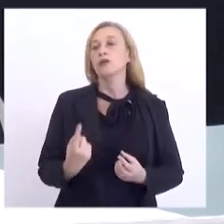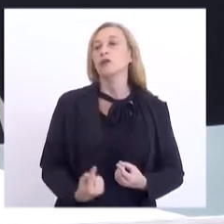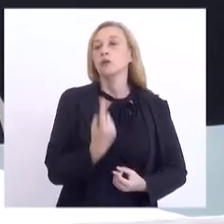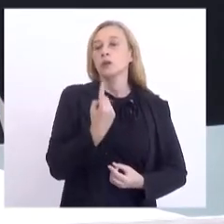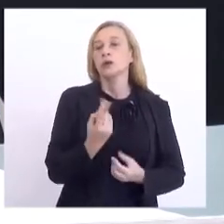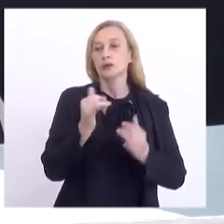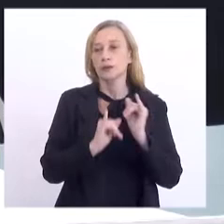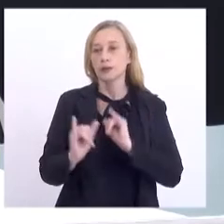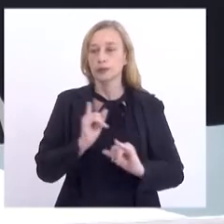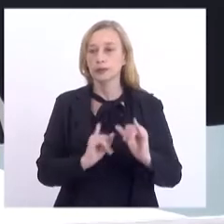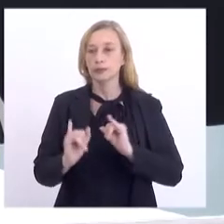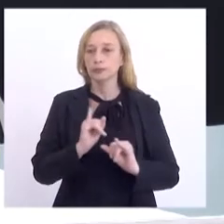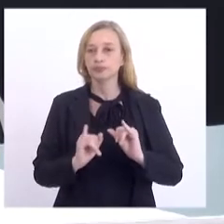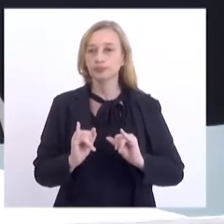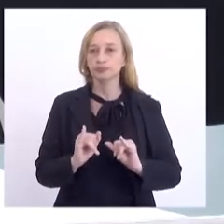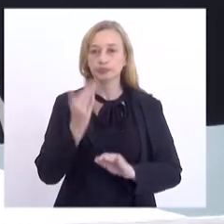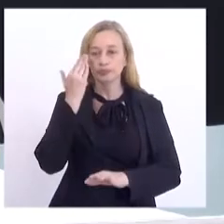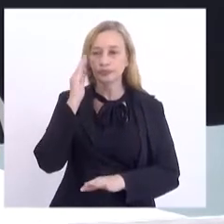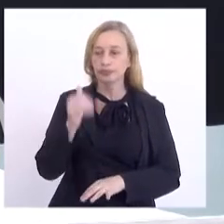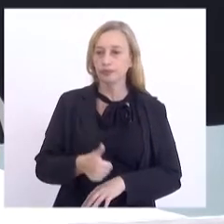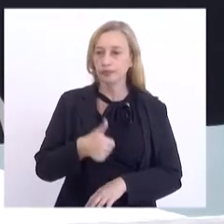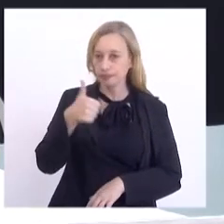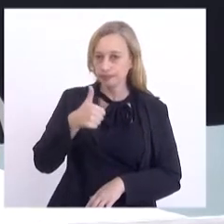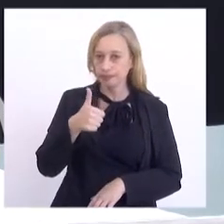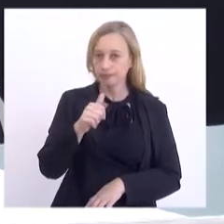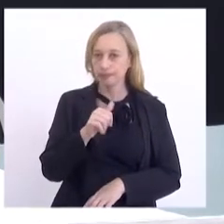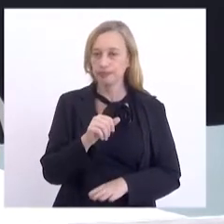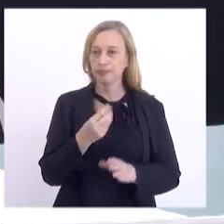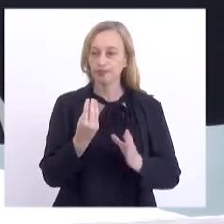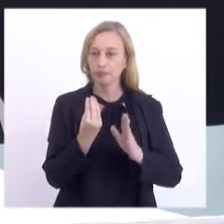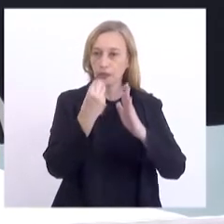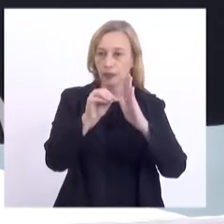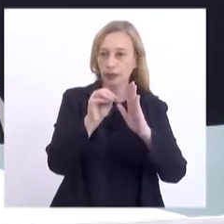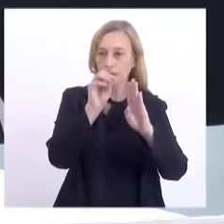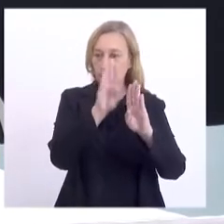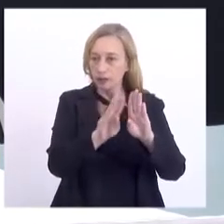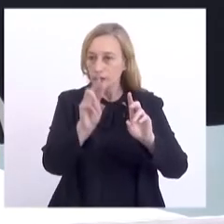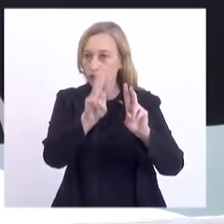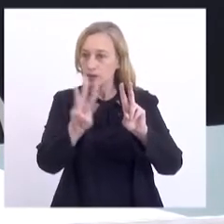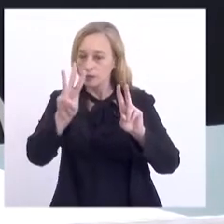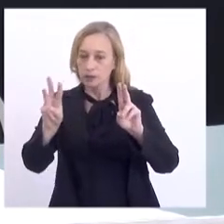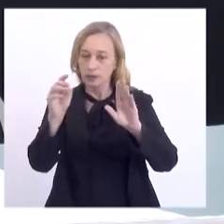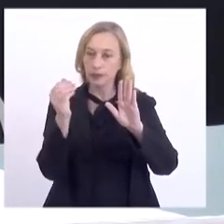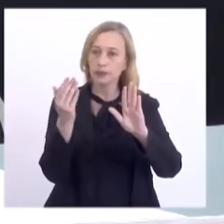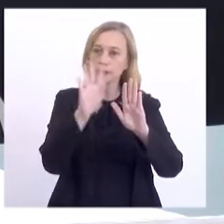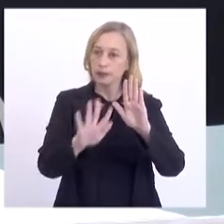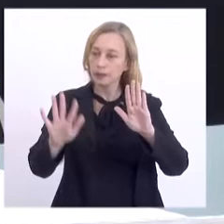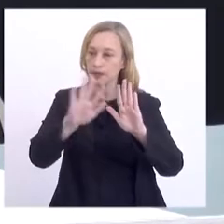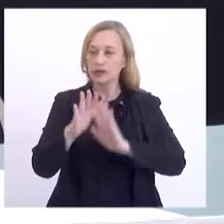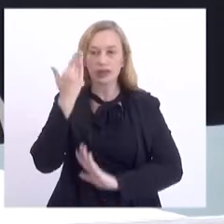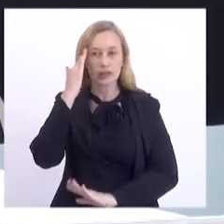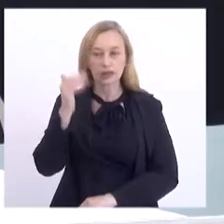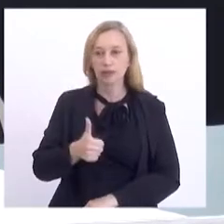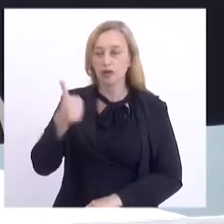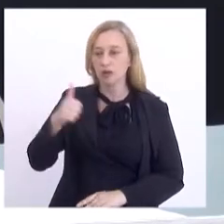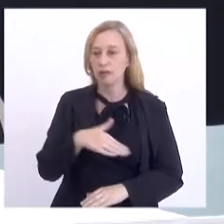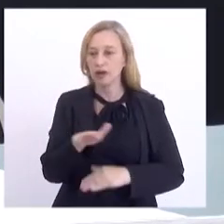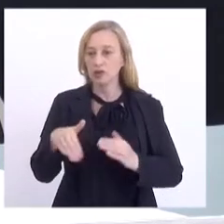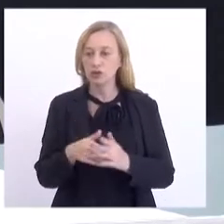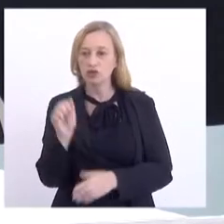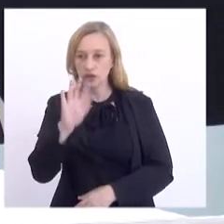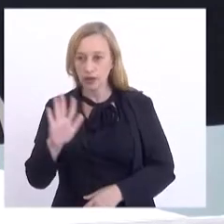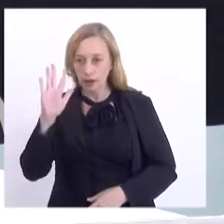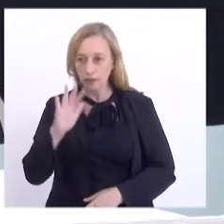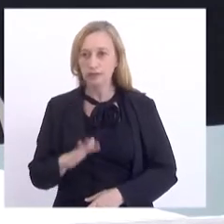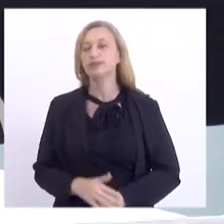gente ir ter ter ser um site de transferência amigável né de entendimento público em